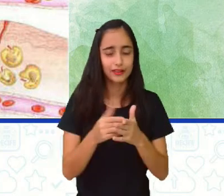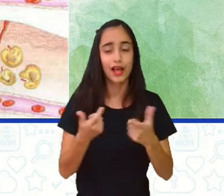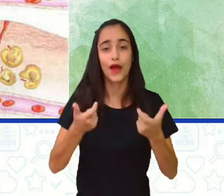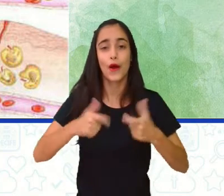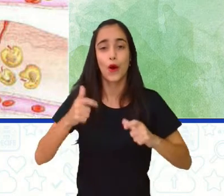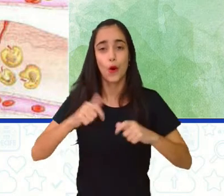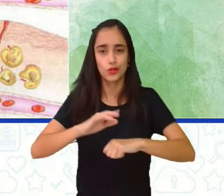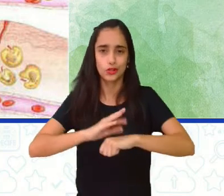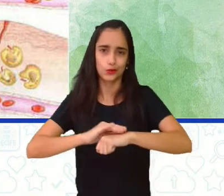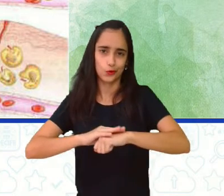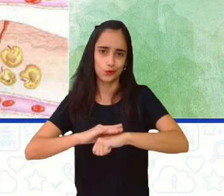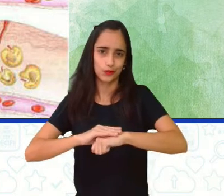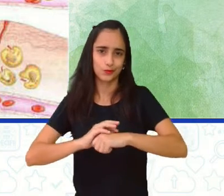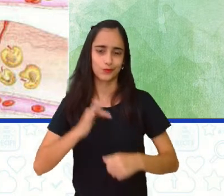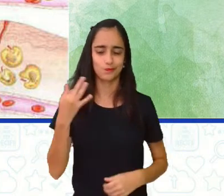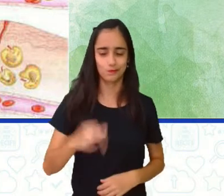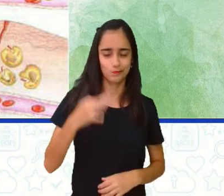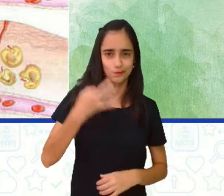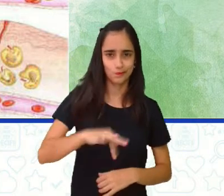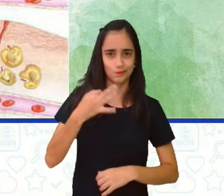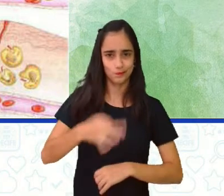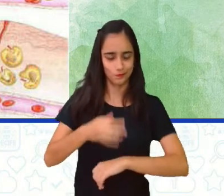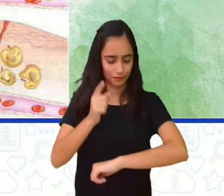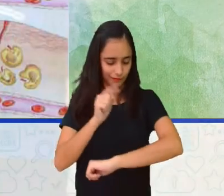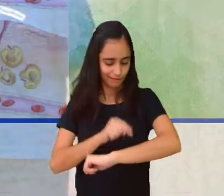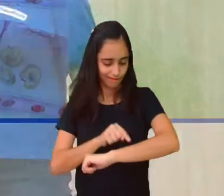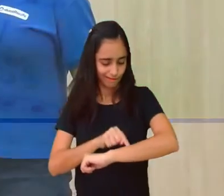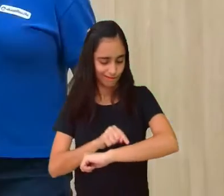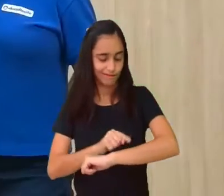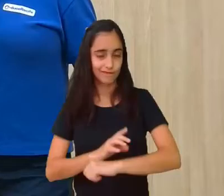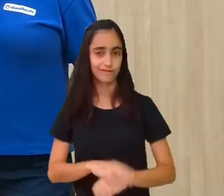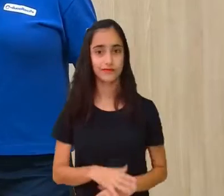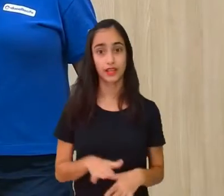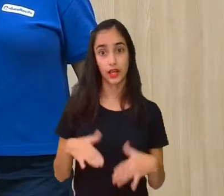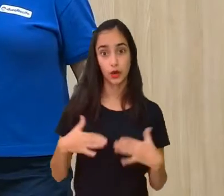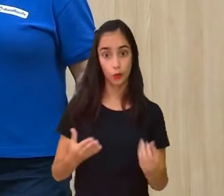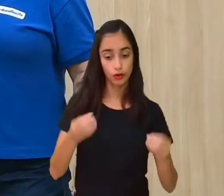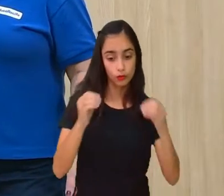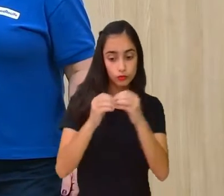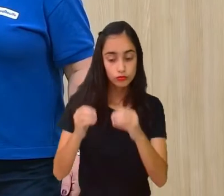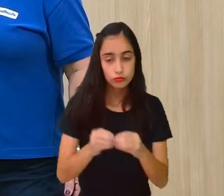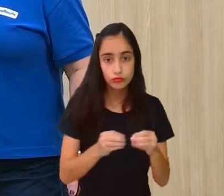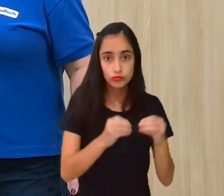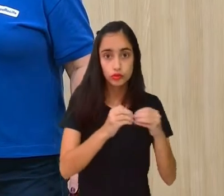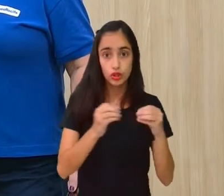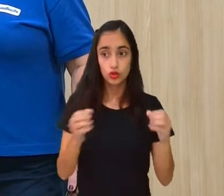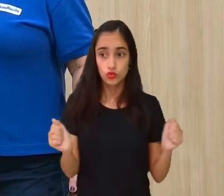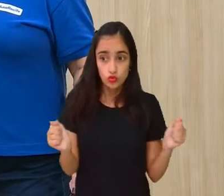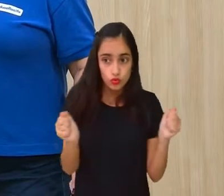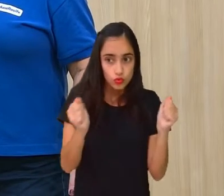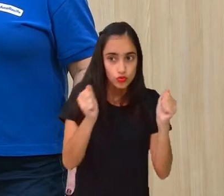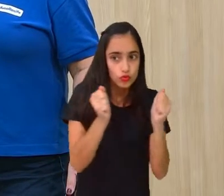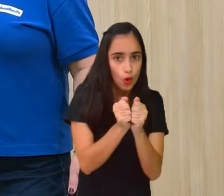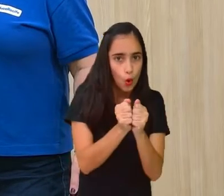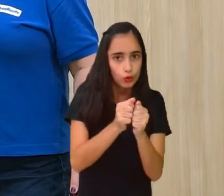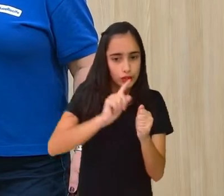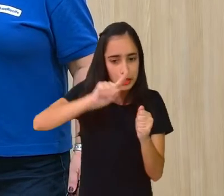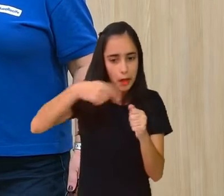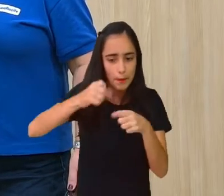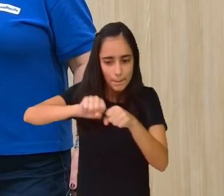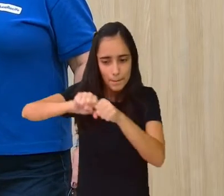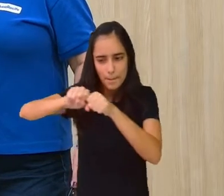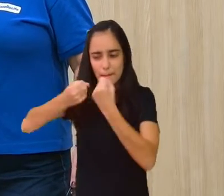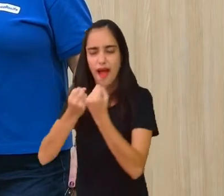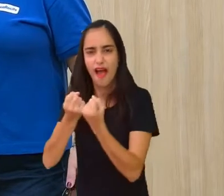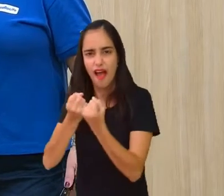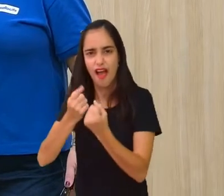micro-organismos patogênicos. E quando eles se aproximam, eles englobam e destroem. Então, nesse caso aqui,